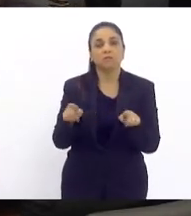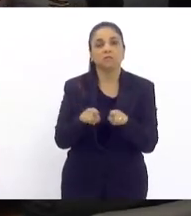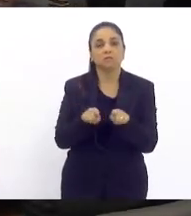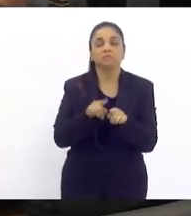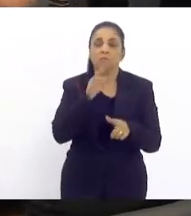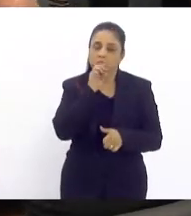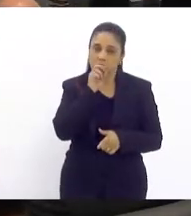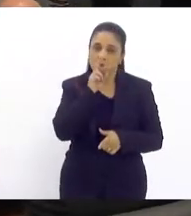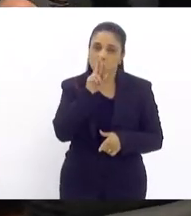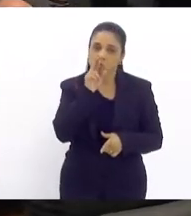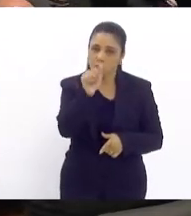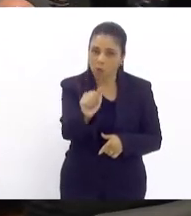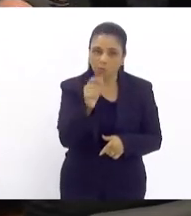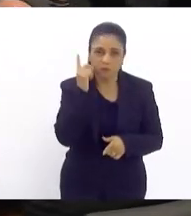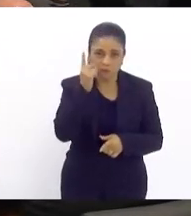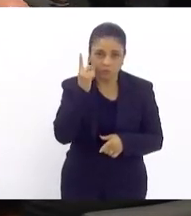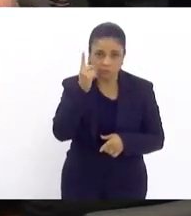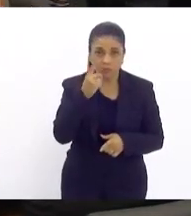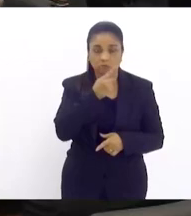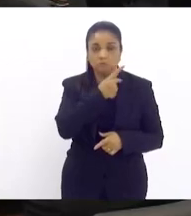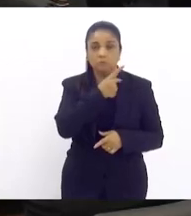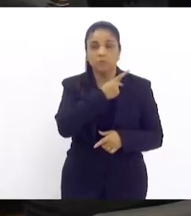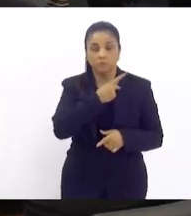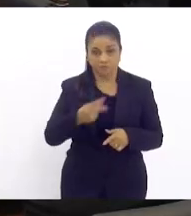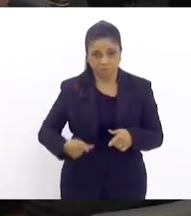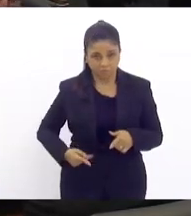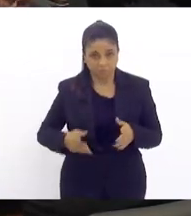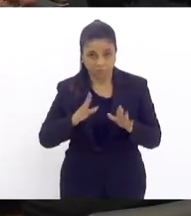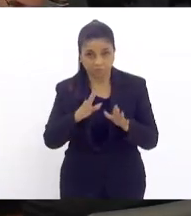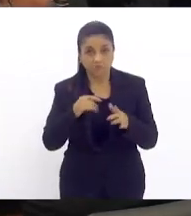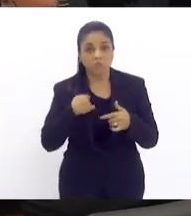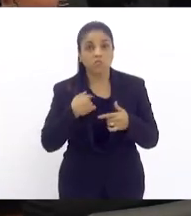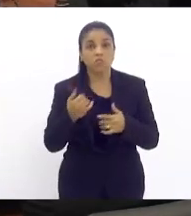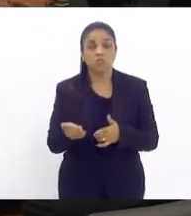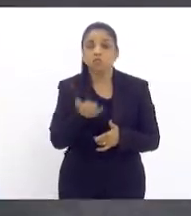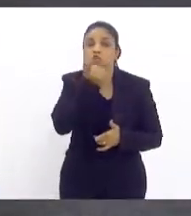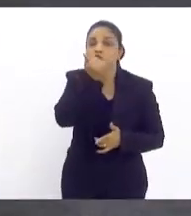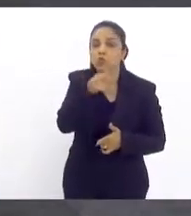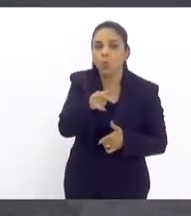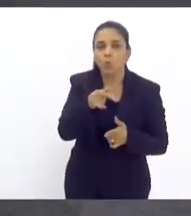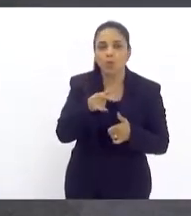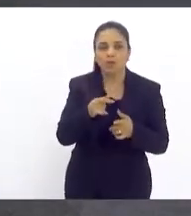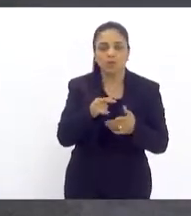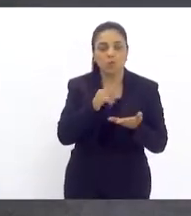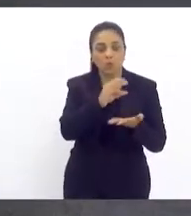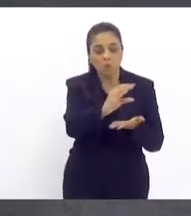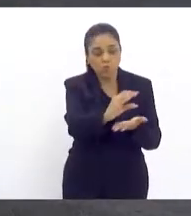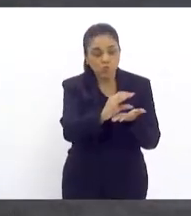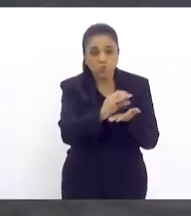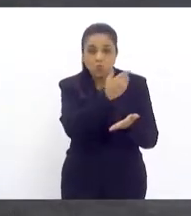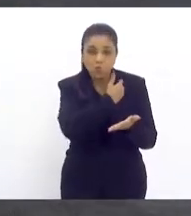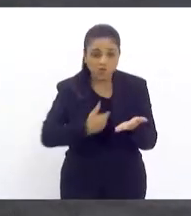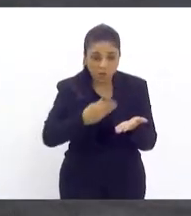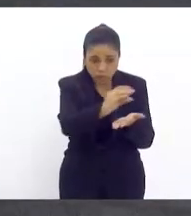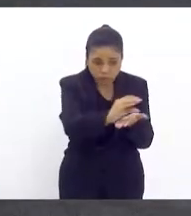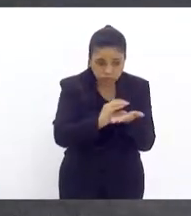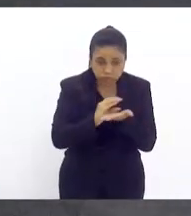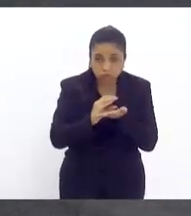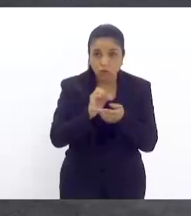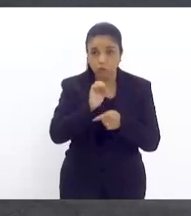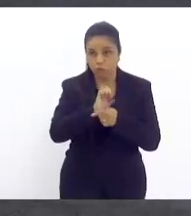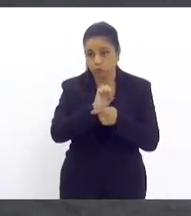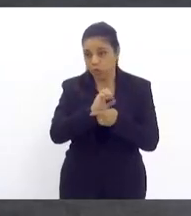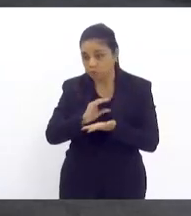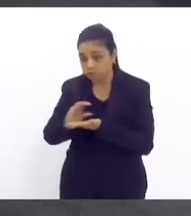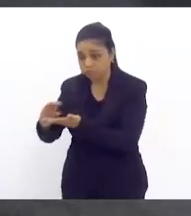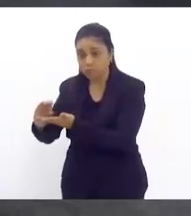Amorim eu escuto perfeito danos como desculpa que o governo do estado não investe então eu vou fazer o levantamento eu vejo milhões que o governador Cláudio